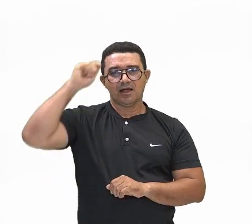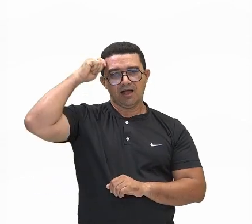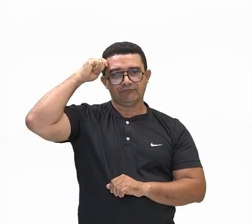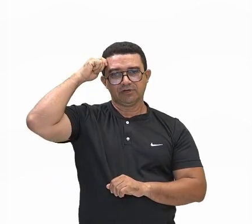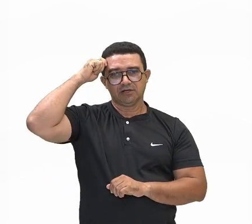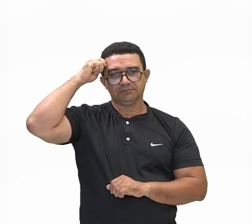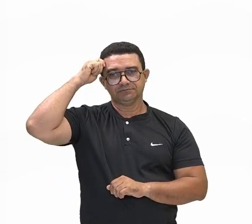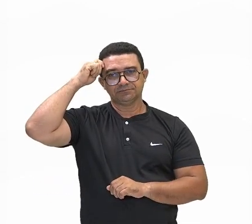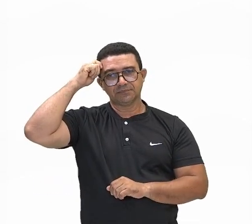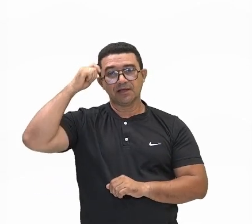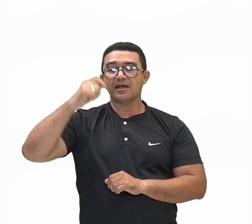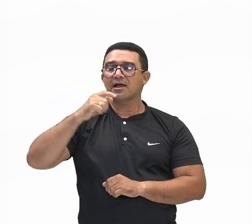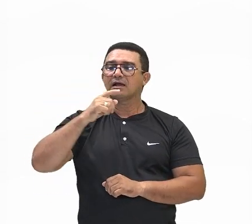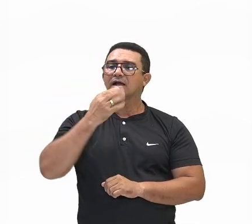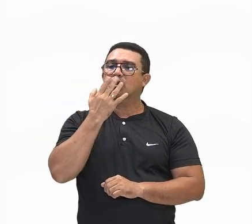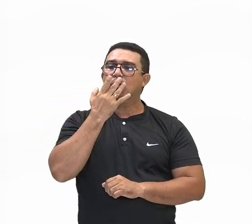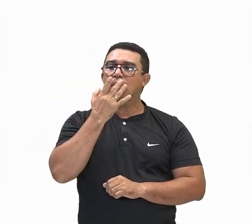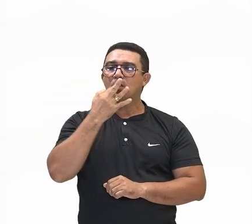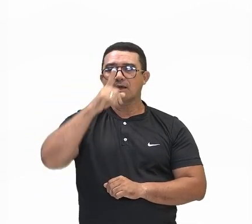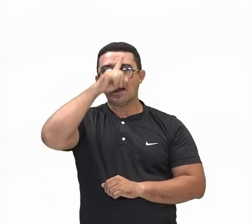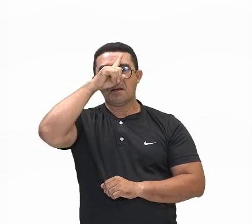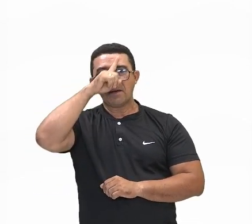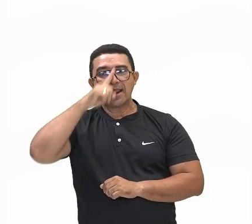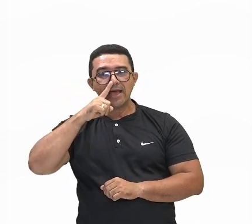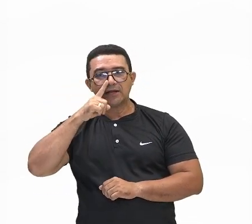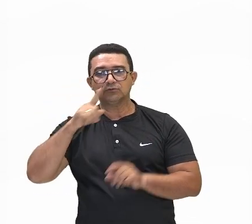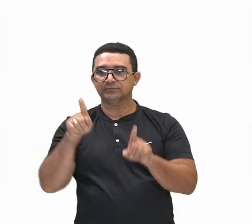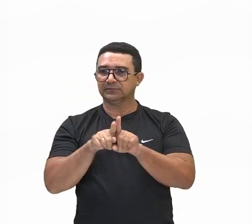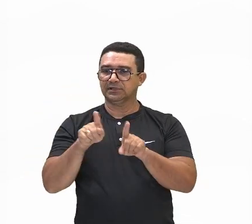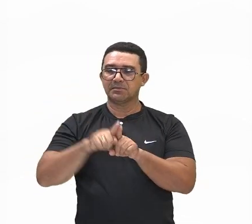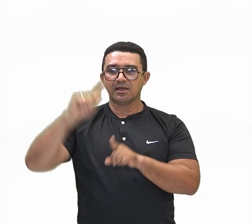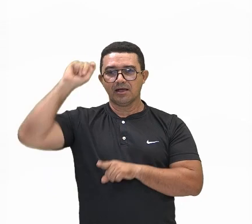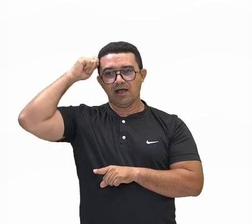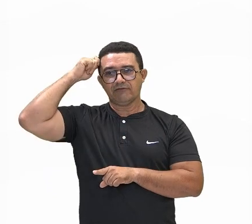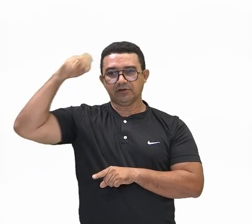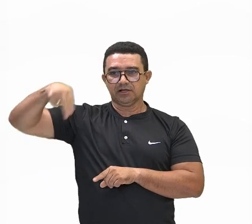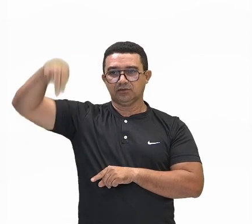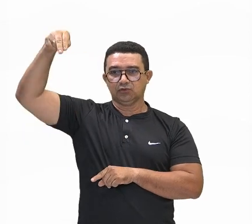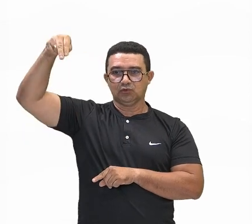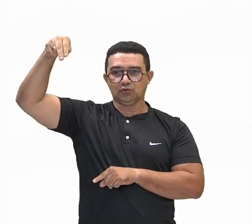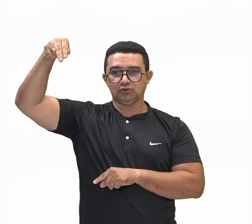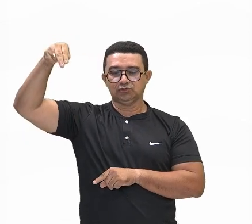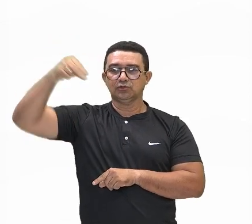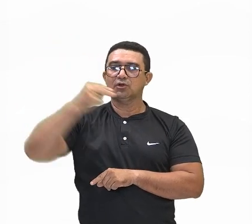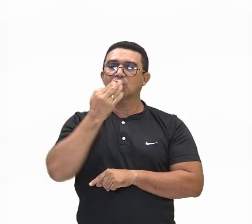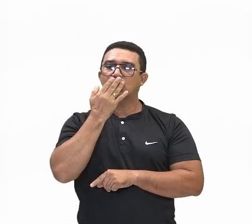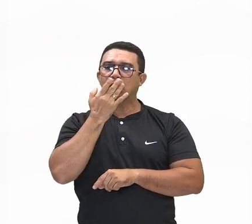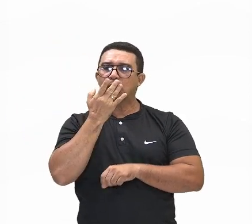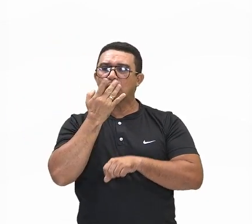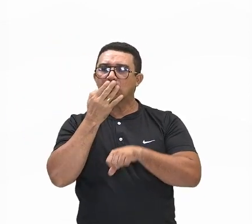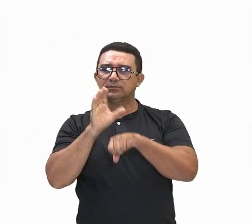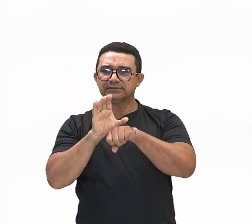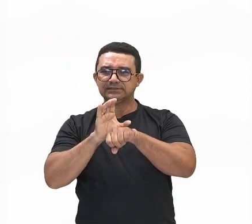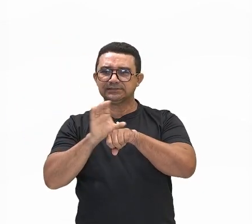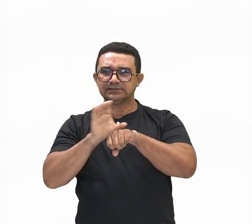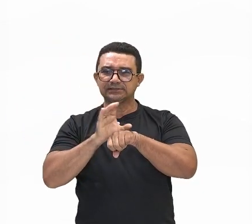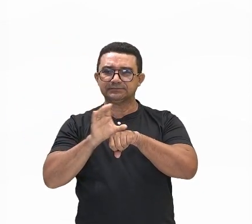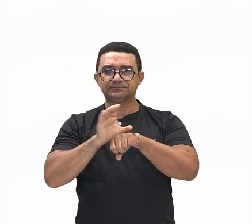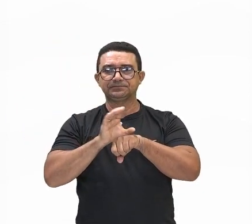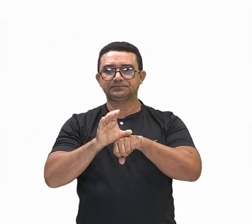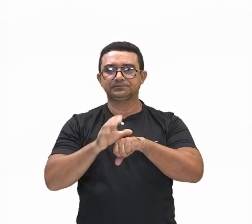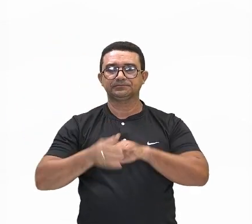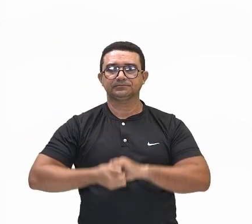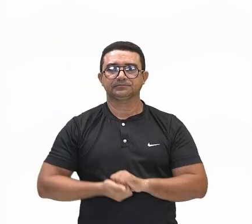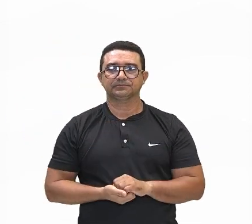que está em amarelo, e a África do Norte, tá? A África que está aí na parte setentrional, que tem menor quantidade